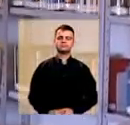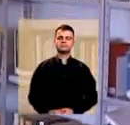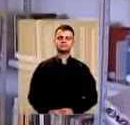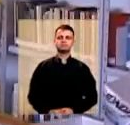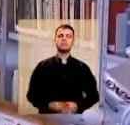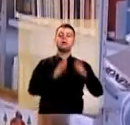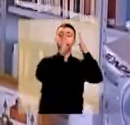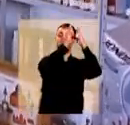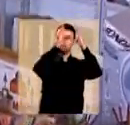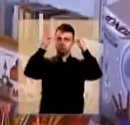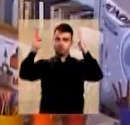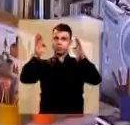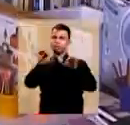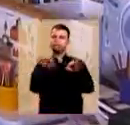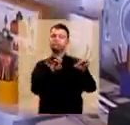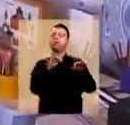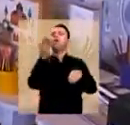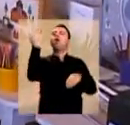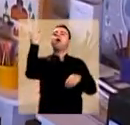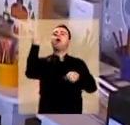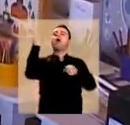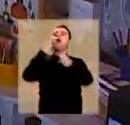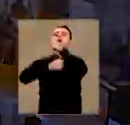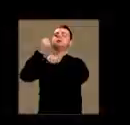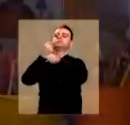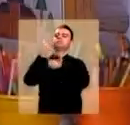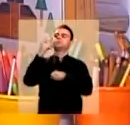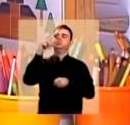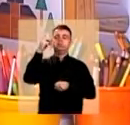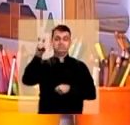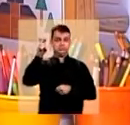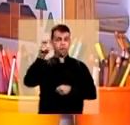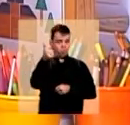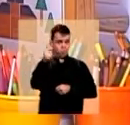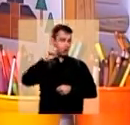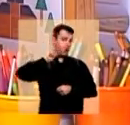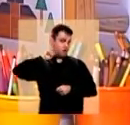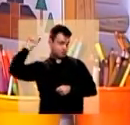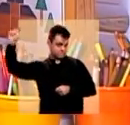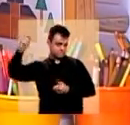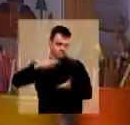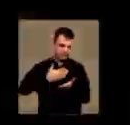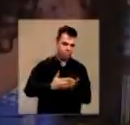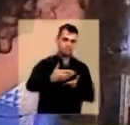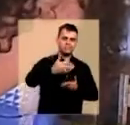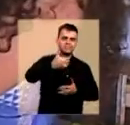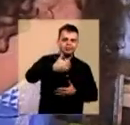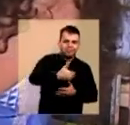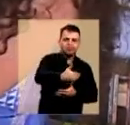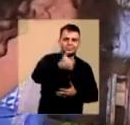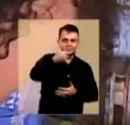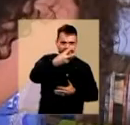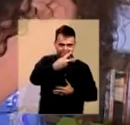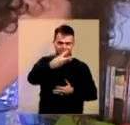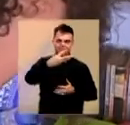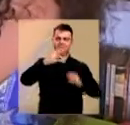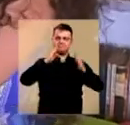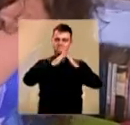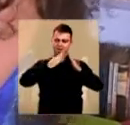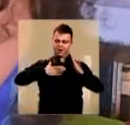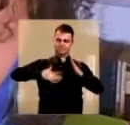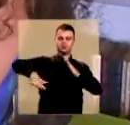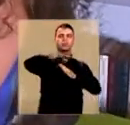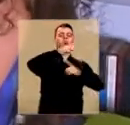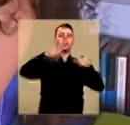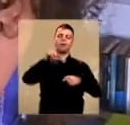A biblioteca foi montada dia 11 de abril de 2015 e ela já começou a funcionar dia 13 mesmo. Ela fica no meu bairro,